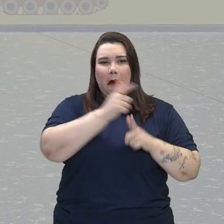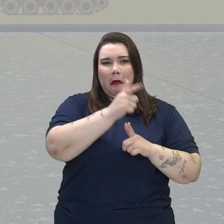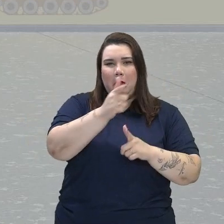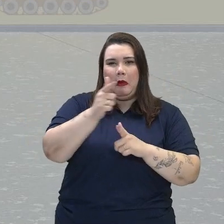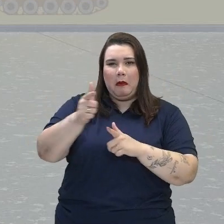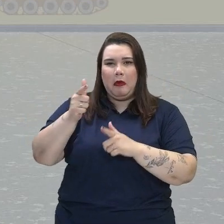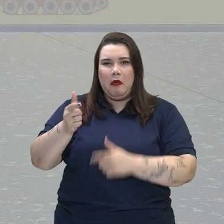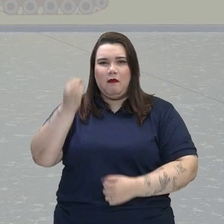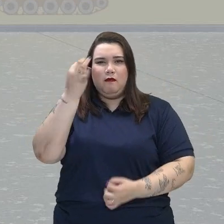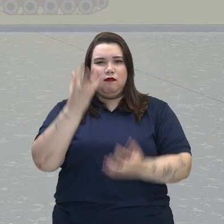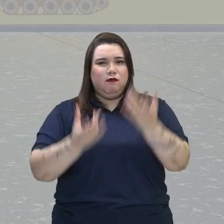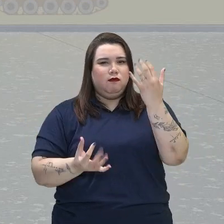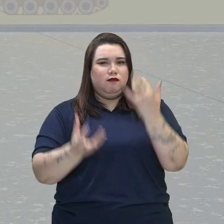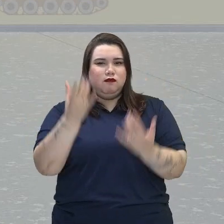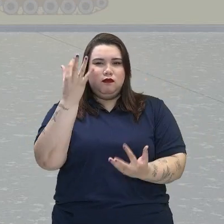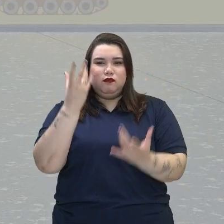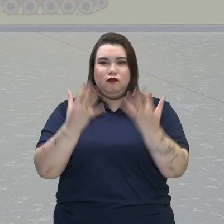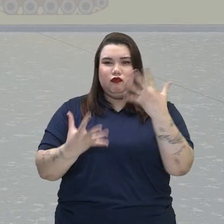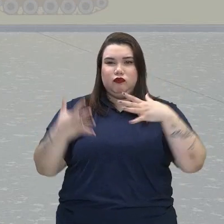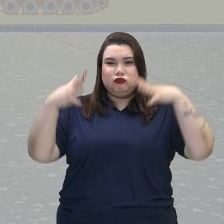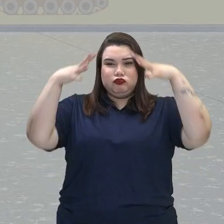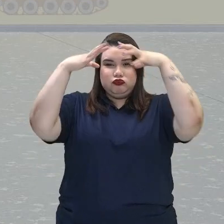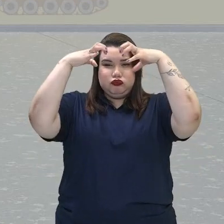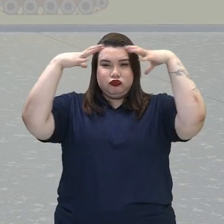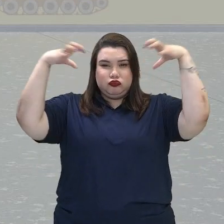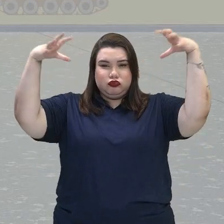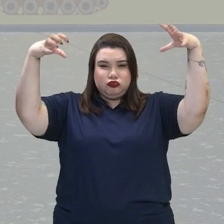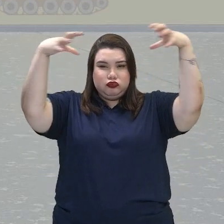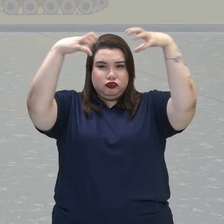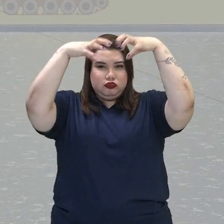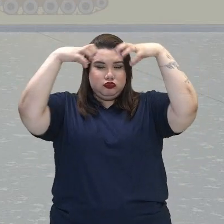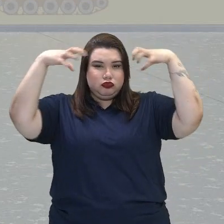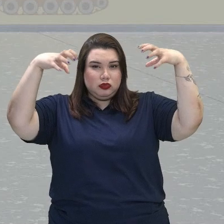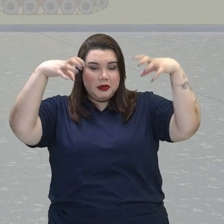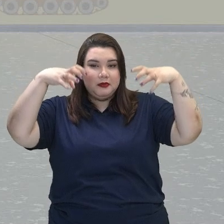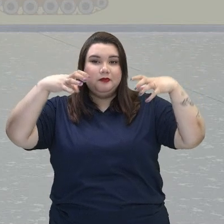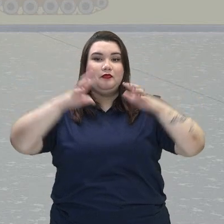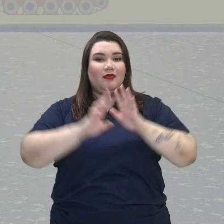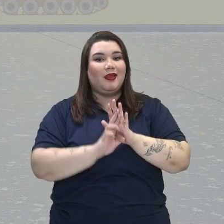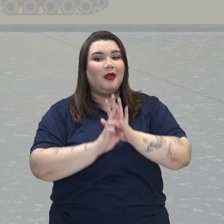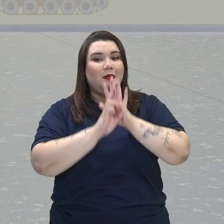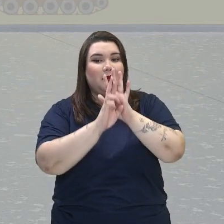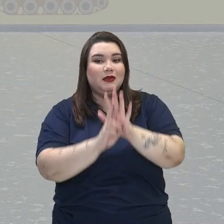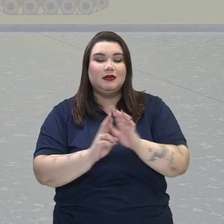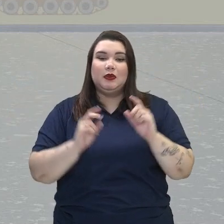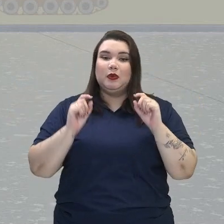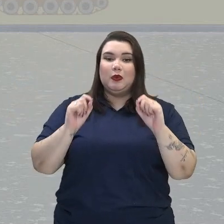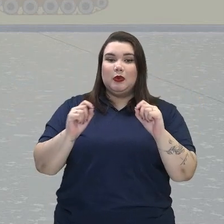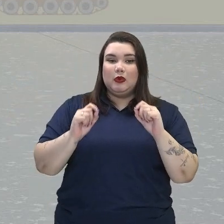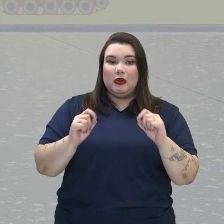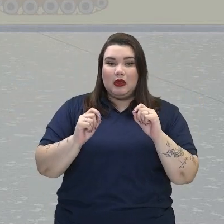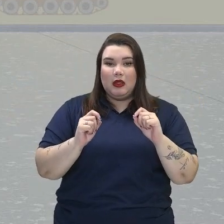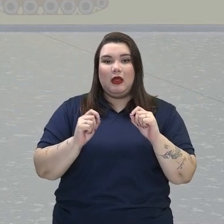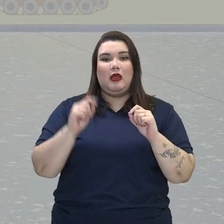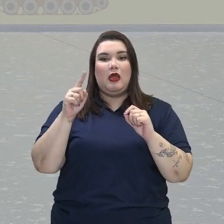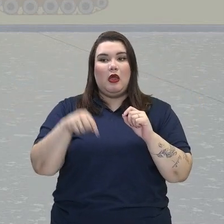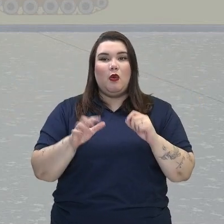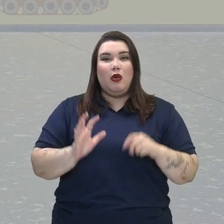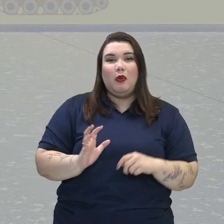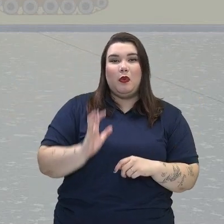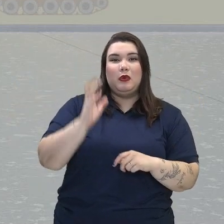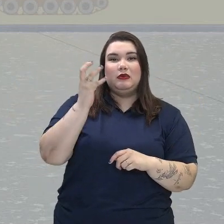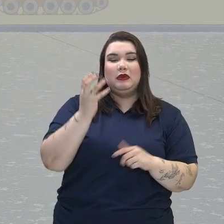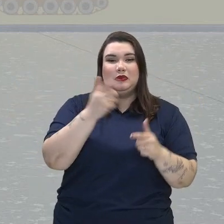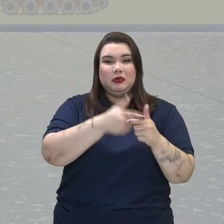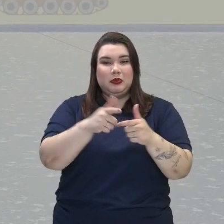essa extensa nuvem de fumaça, né? Isso representa exatamente todo o cenário, a aura que foi